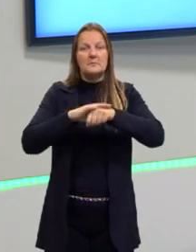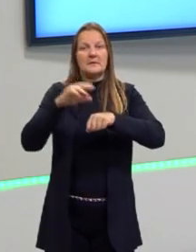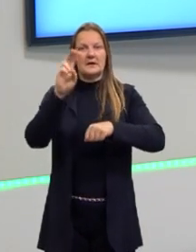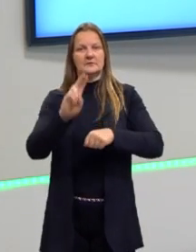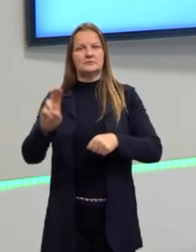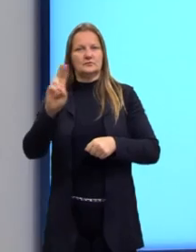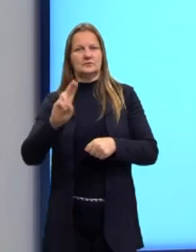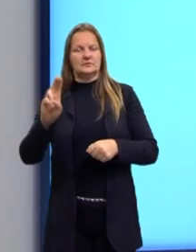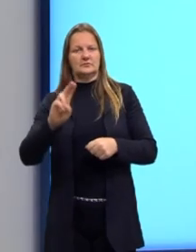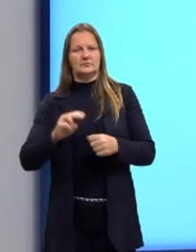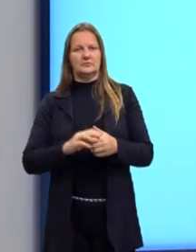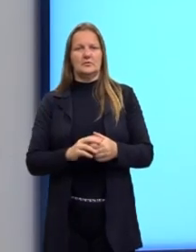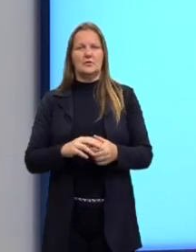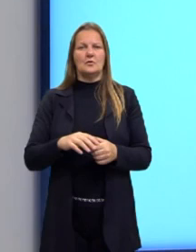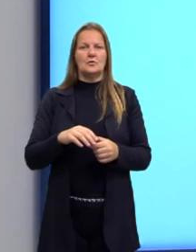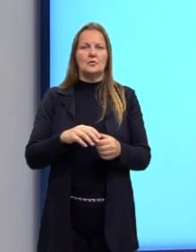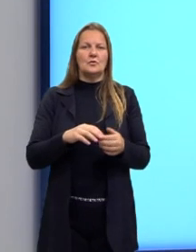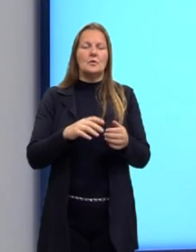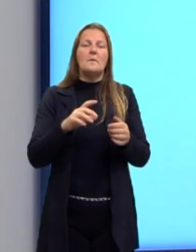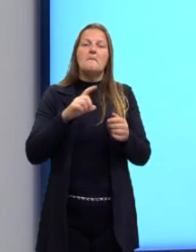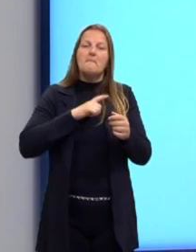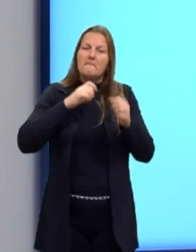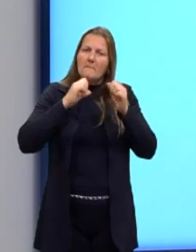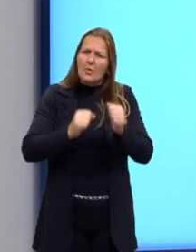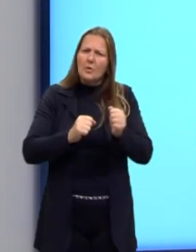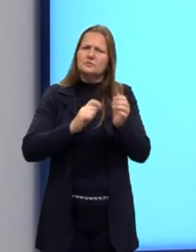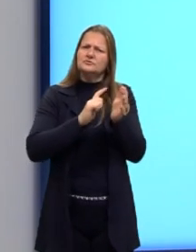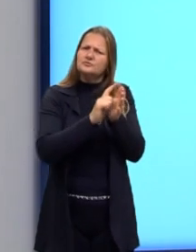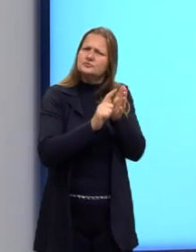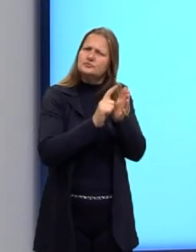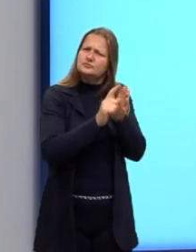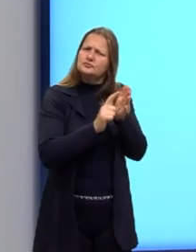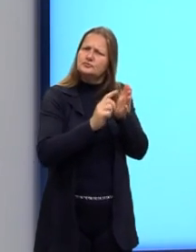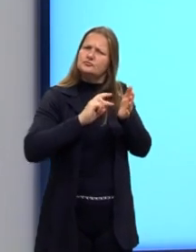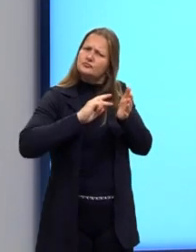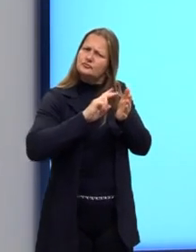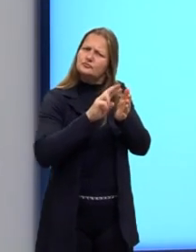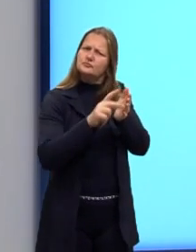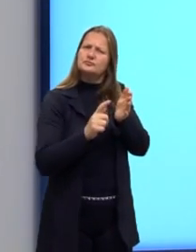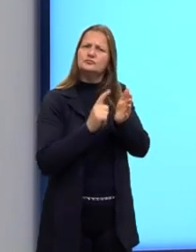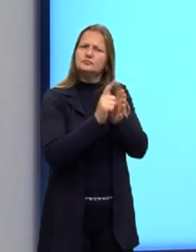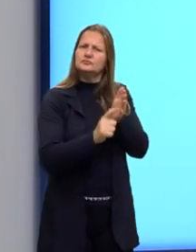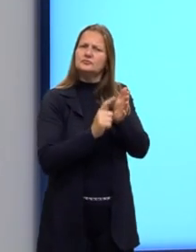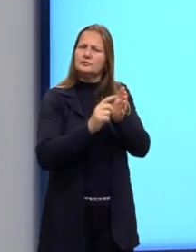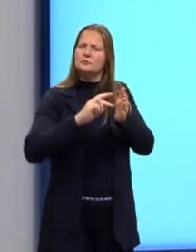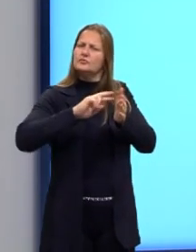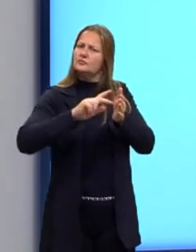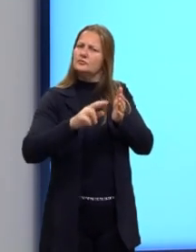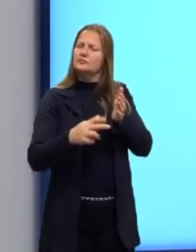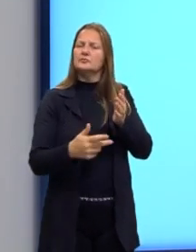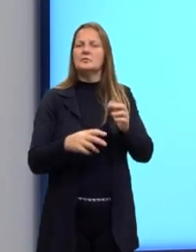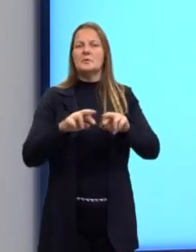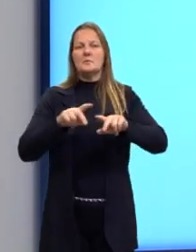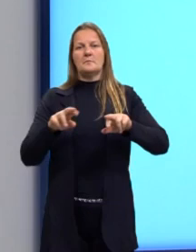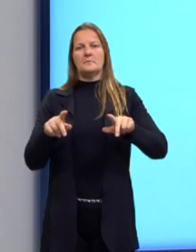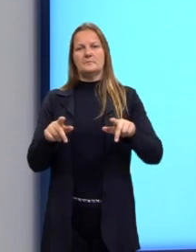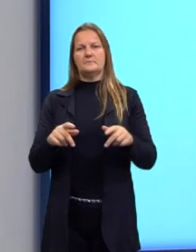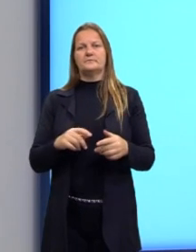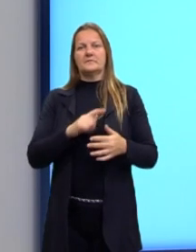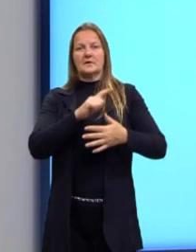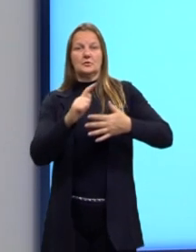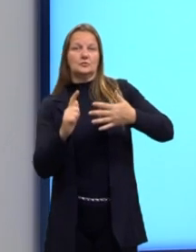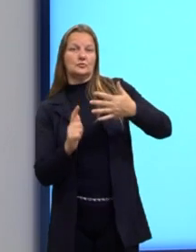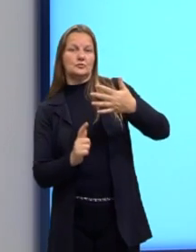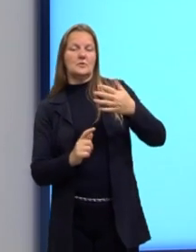podem ser encontradas em diversos gêneros textuais óbvio né Elas não são muito usadas mas elas aparecem